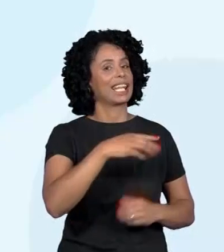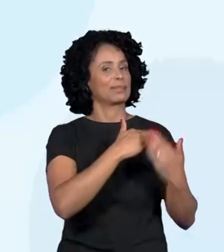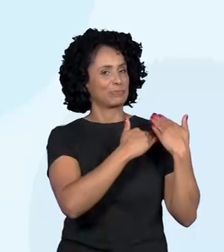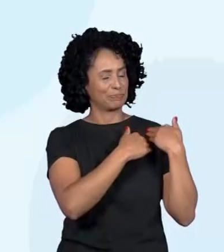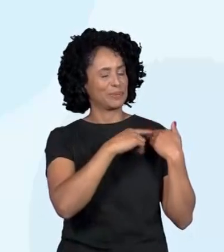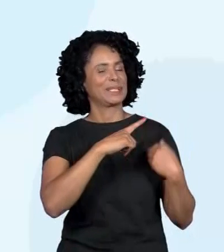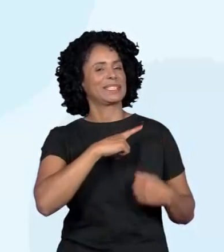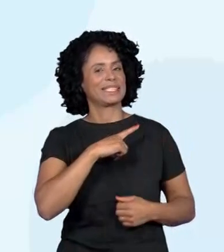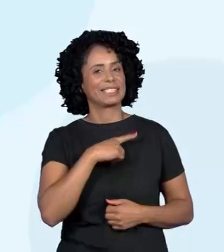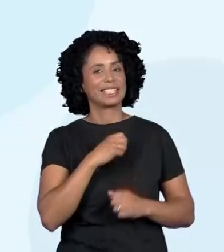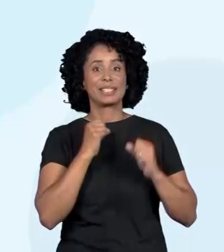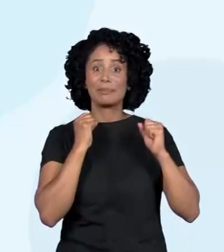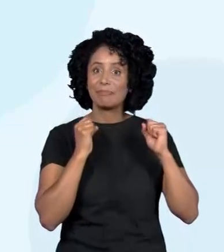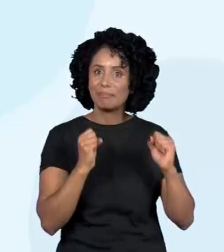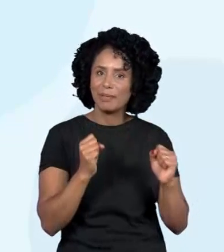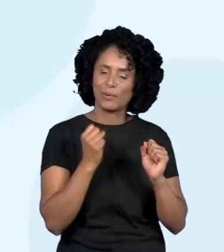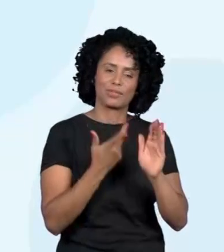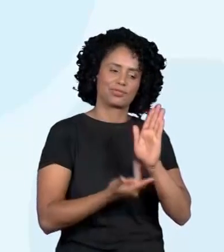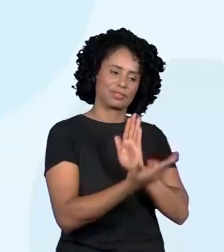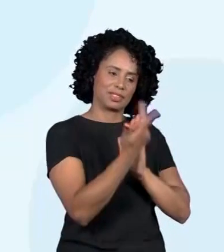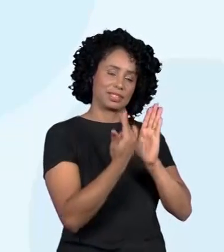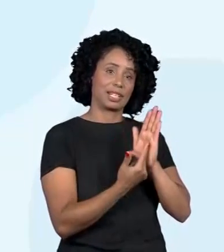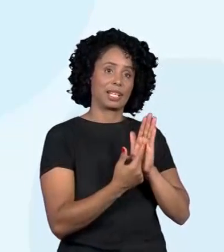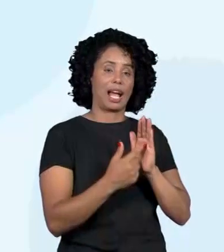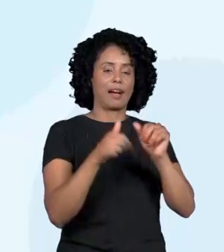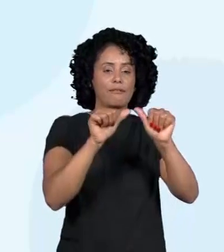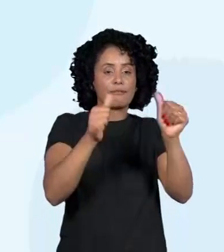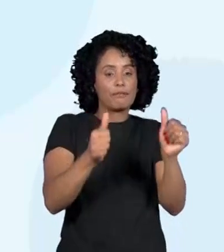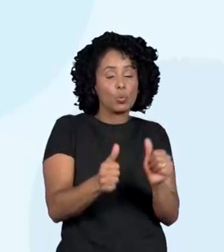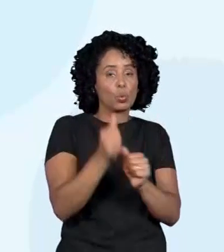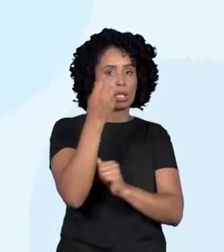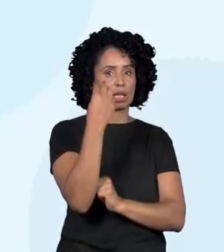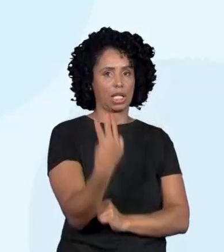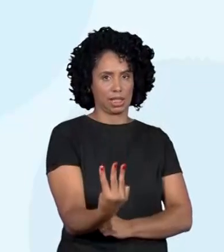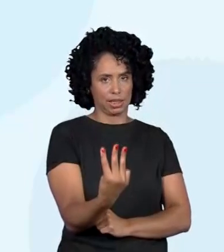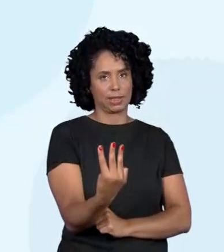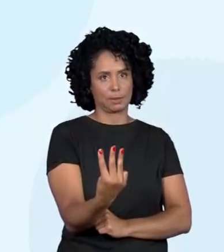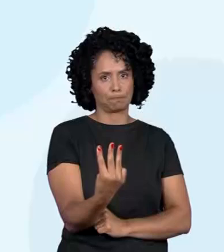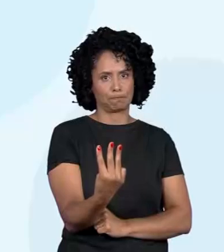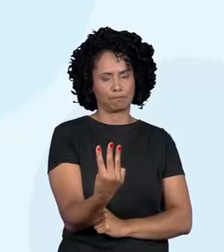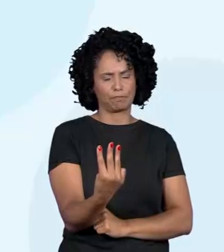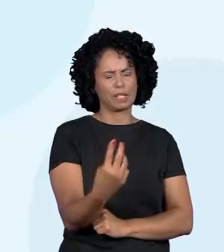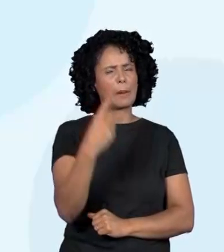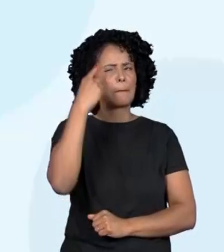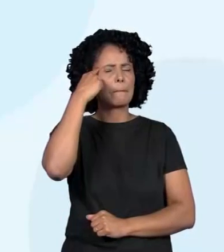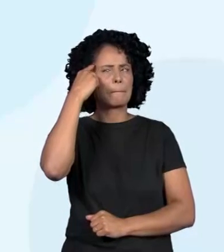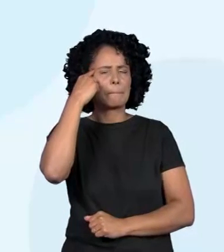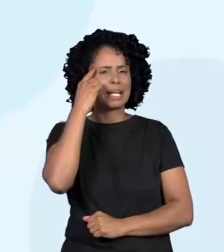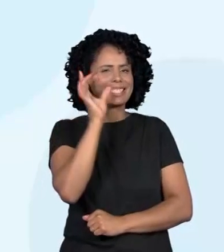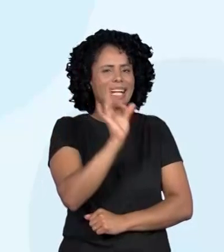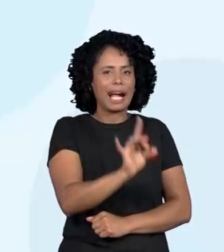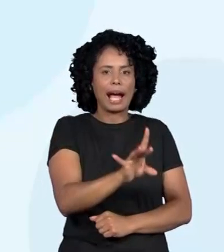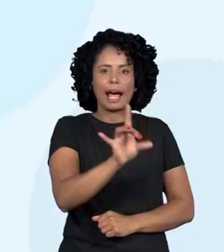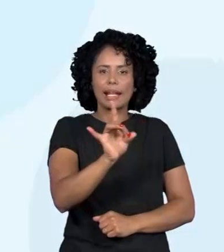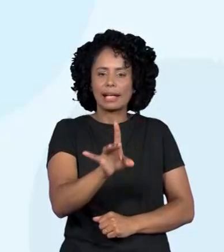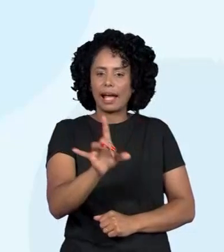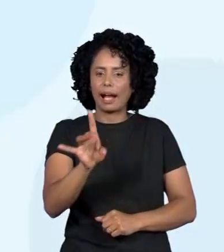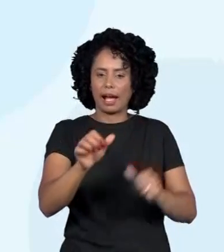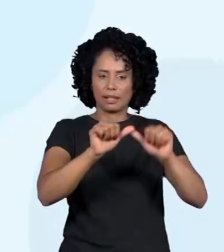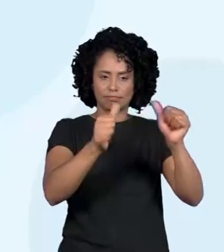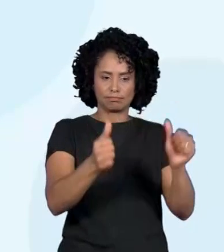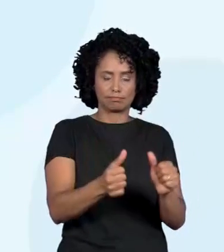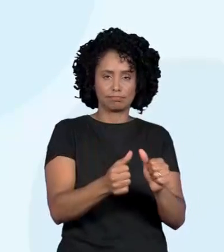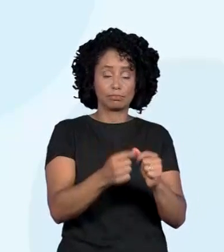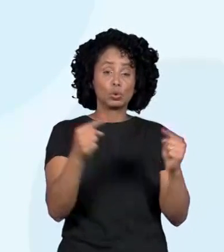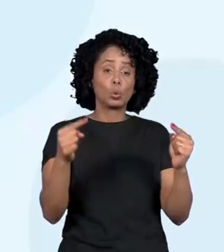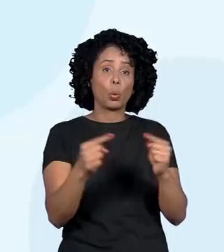vocês podem desenhar 3 figuras nessa malha quadriculada, considerando para cada uma delas a linha vermelha como